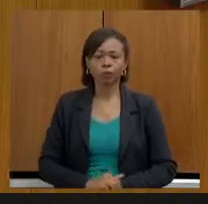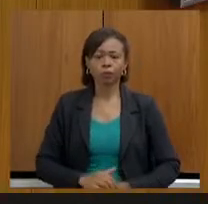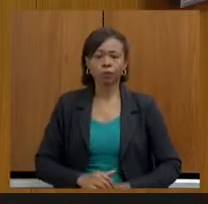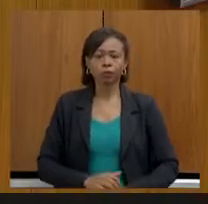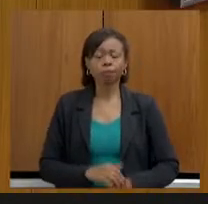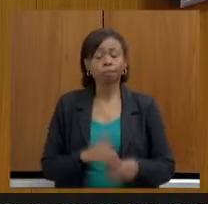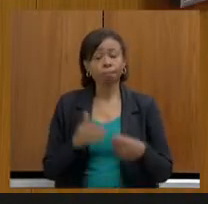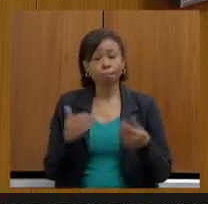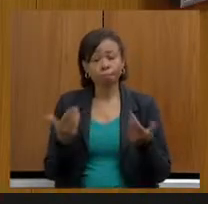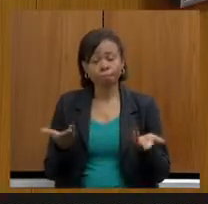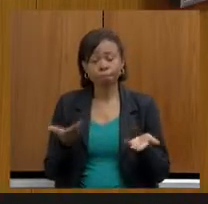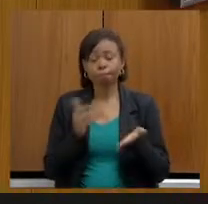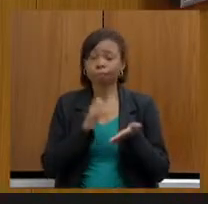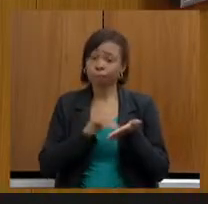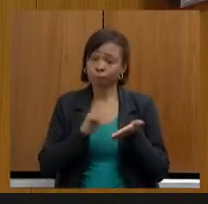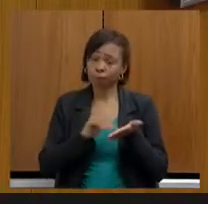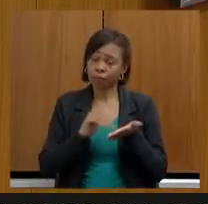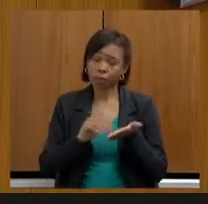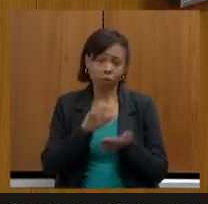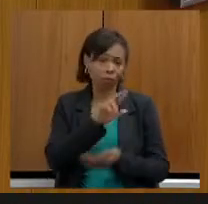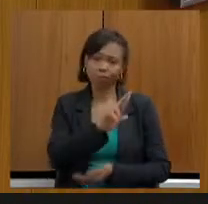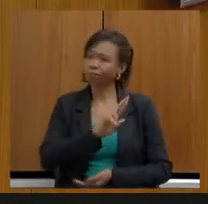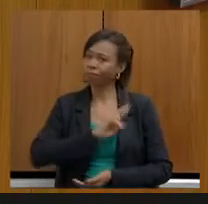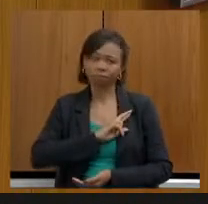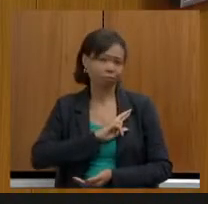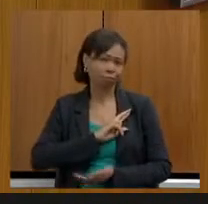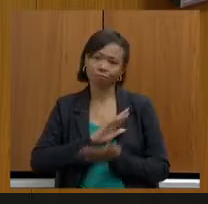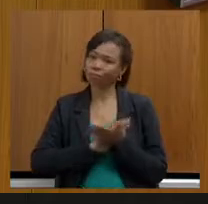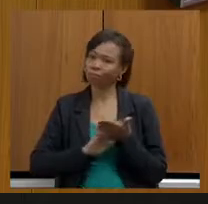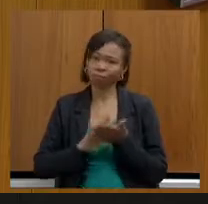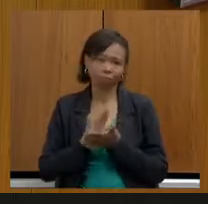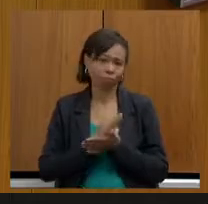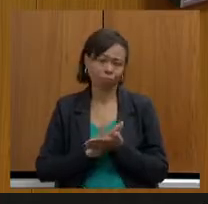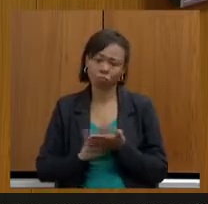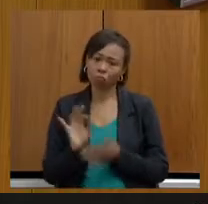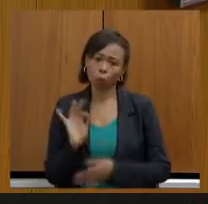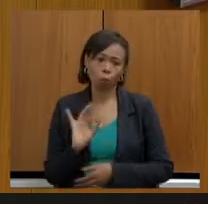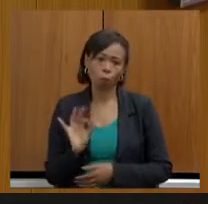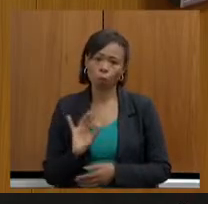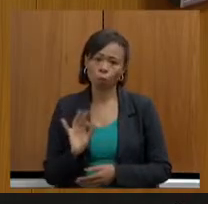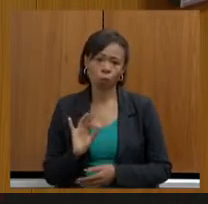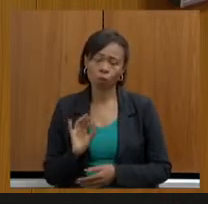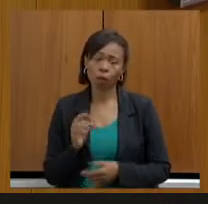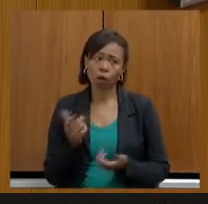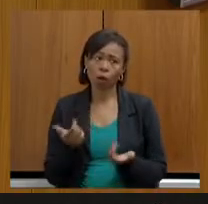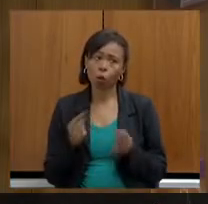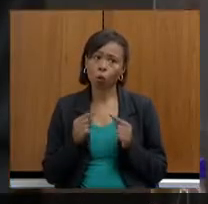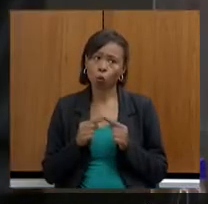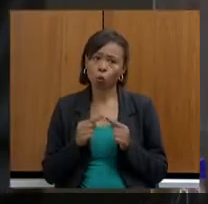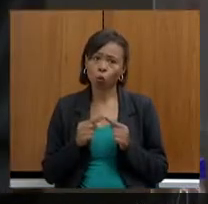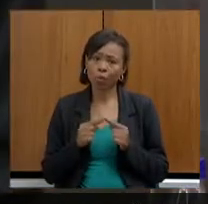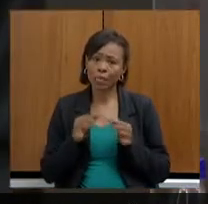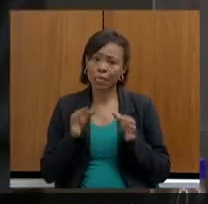se adaptar secretários a senhora não me respondeu exatamente